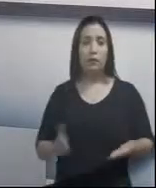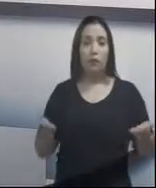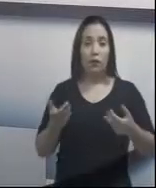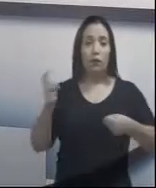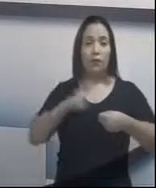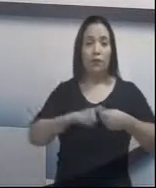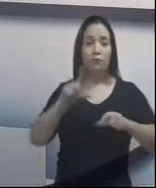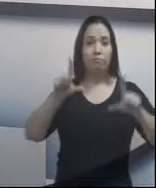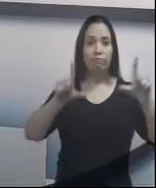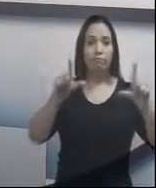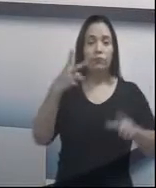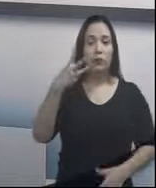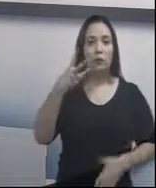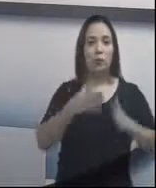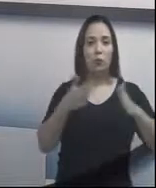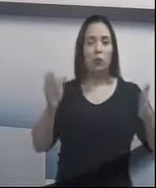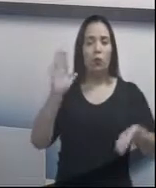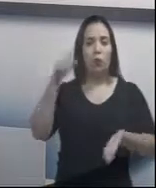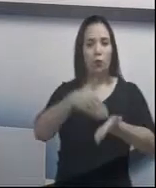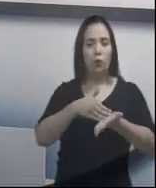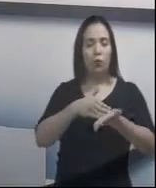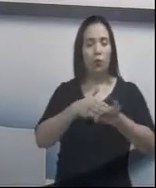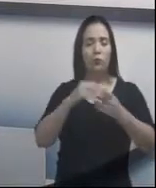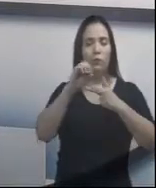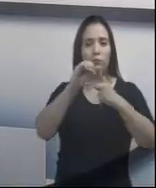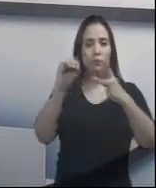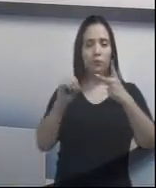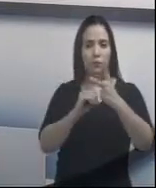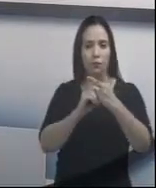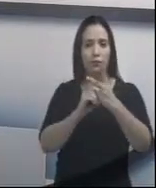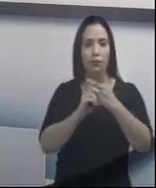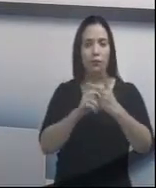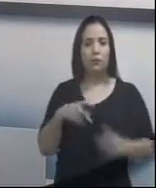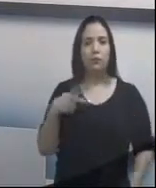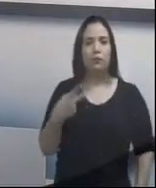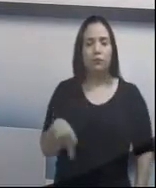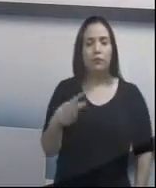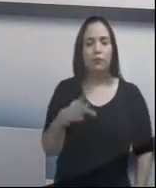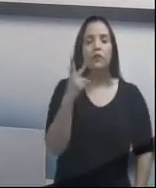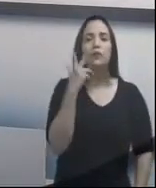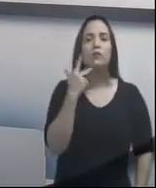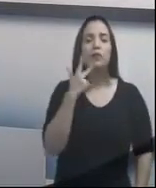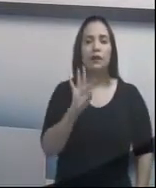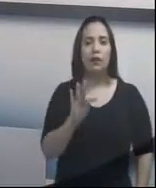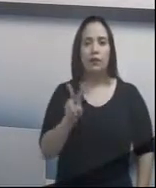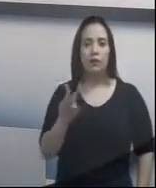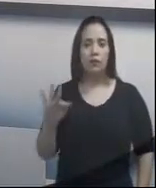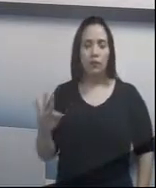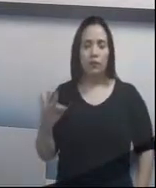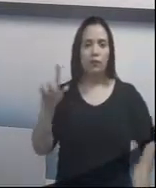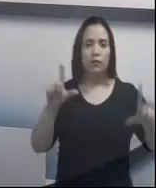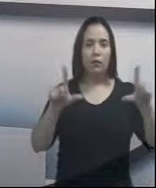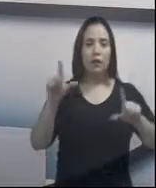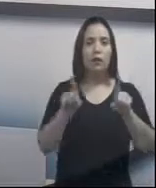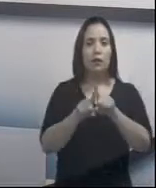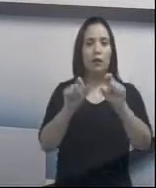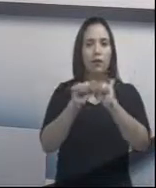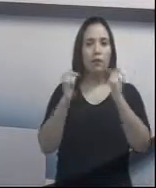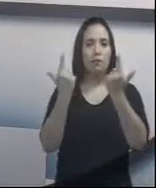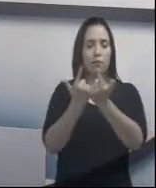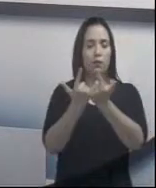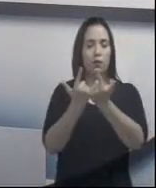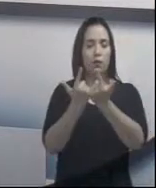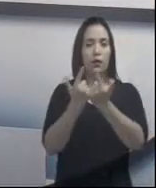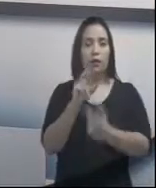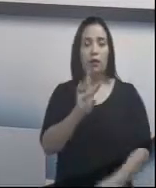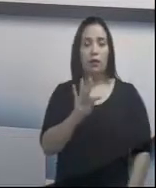Estamos de volta com o terceiro e último bloco do nosso programa Pela Ordem, na sua TV Fortaleza e TV Assembleia. Na sua